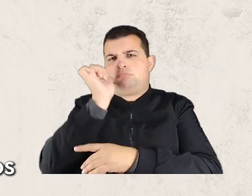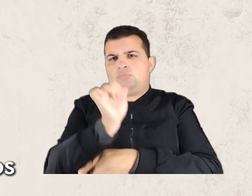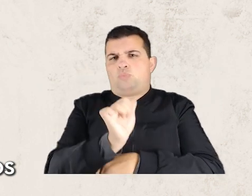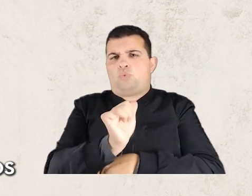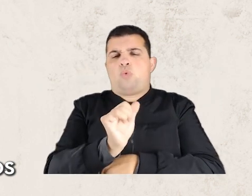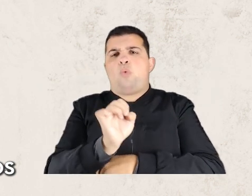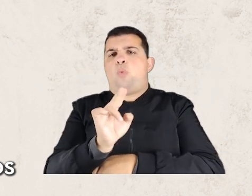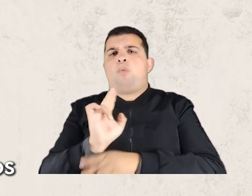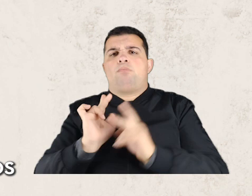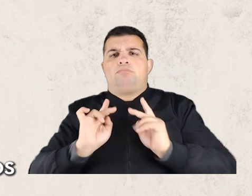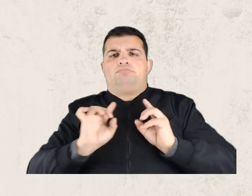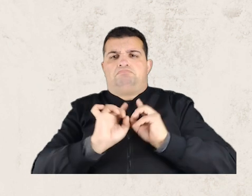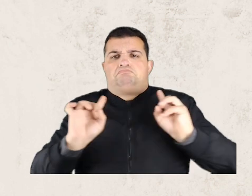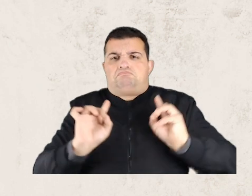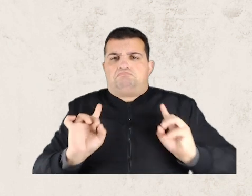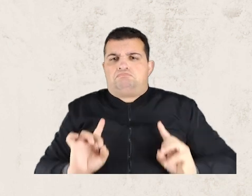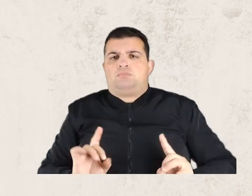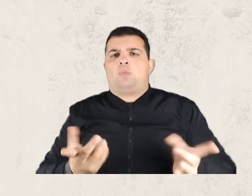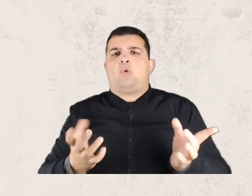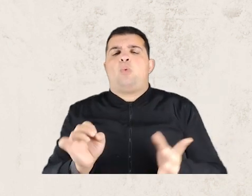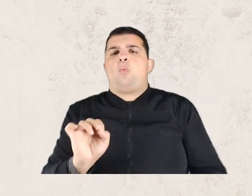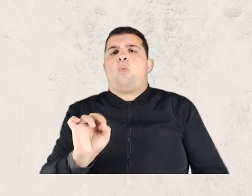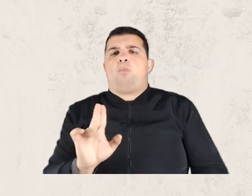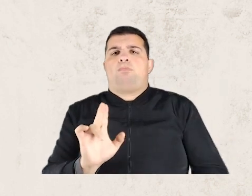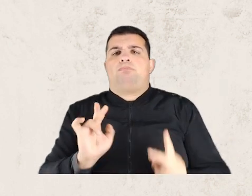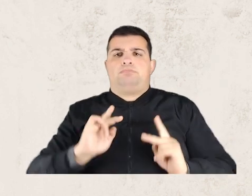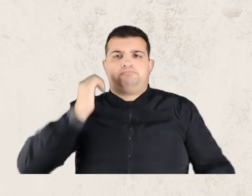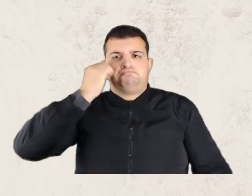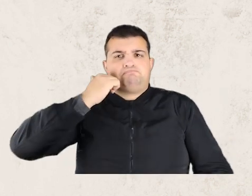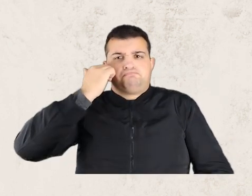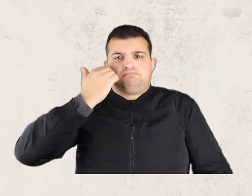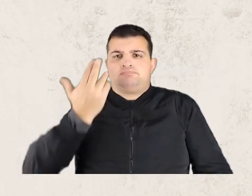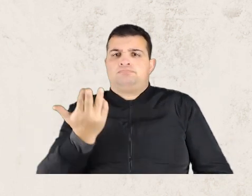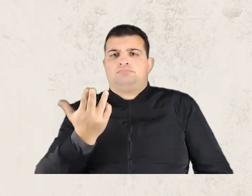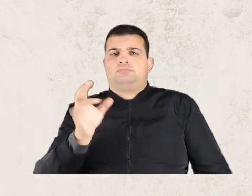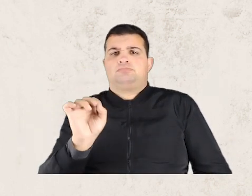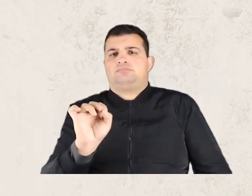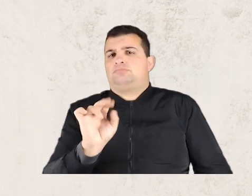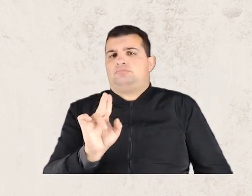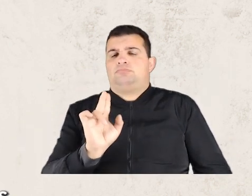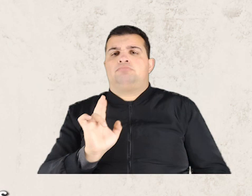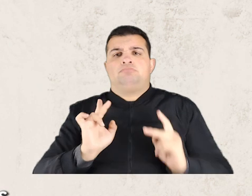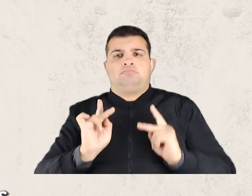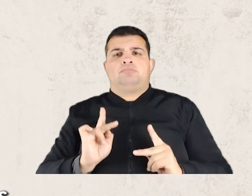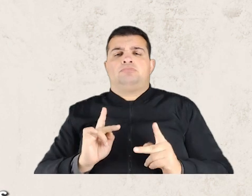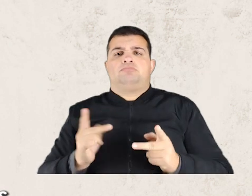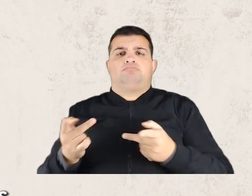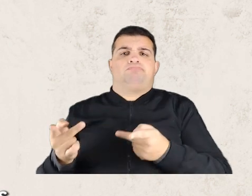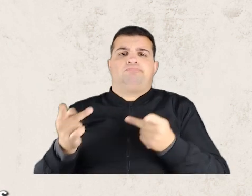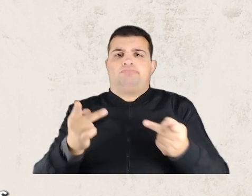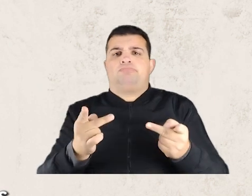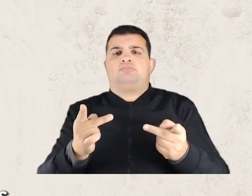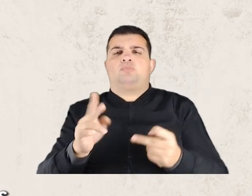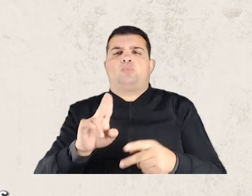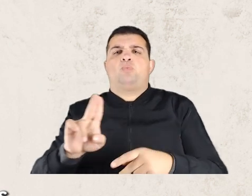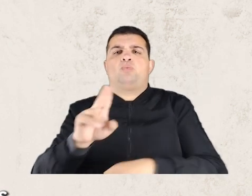no SUAS, na educação. Se a gente não consegue olhar para os grupos, seja de mulheres,